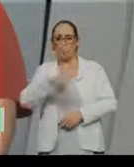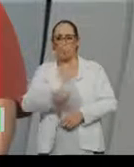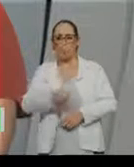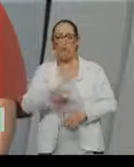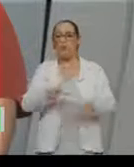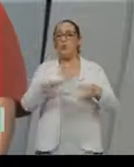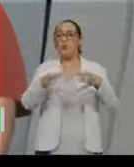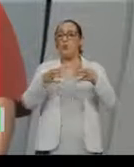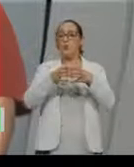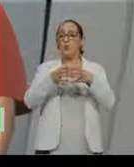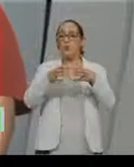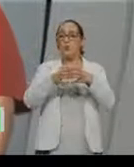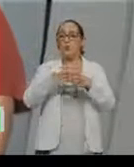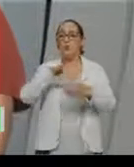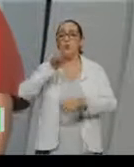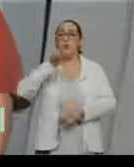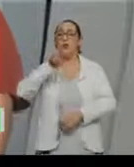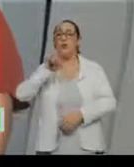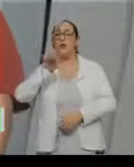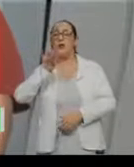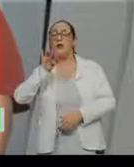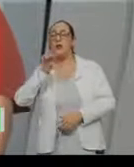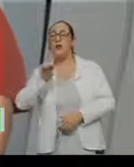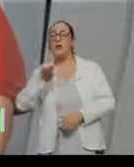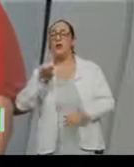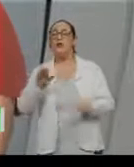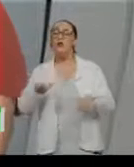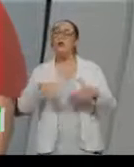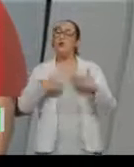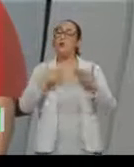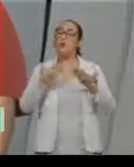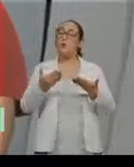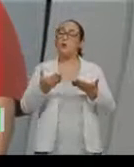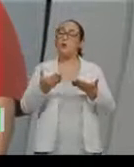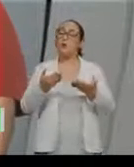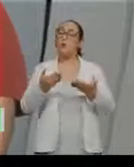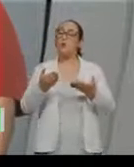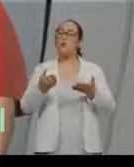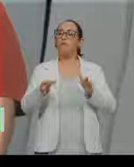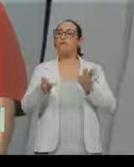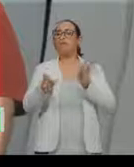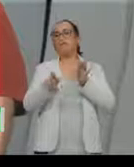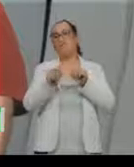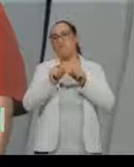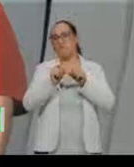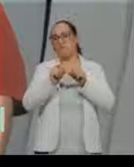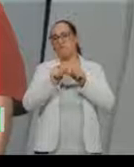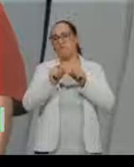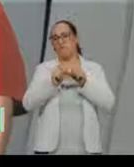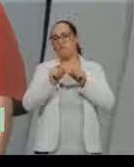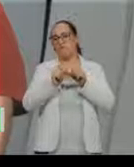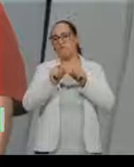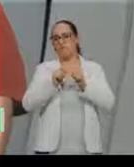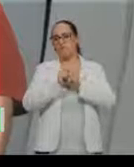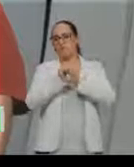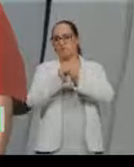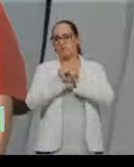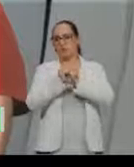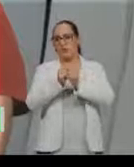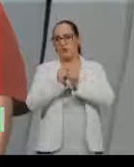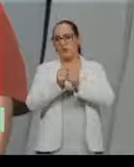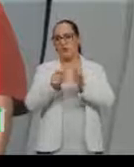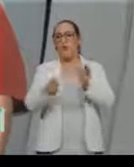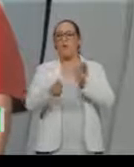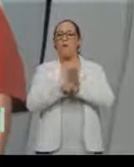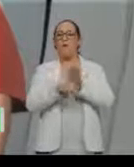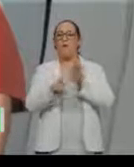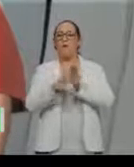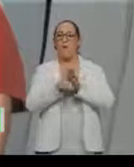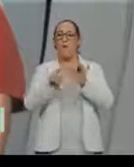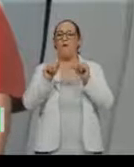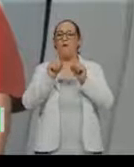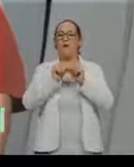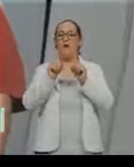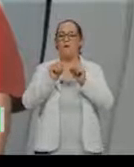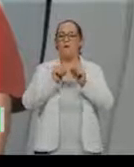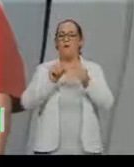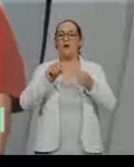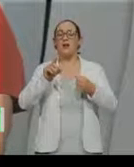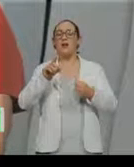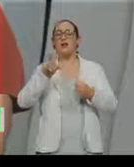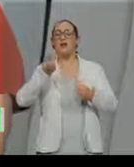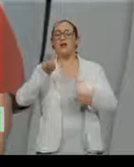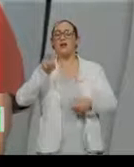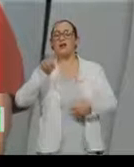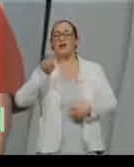elites, a qual este líder faz parte. O populismo no Brasil vai passar de Vargas, de Dutra, até